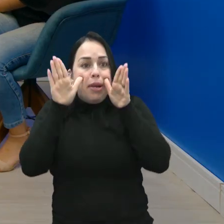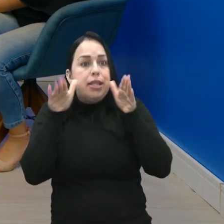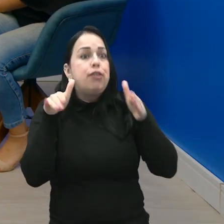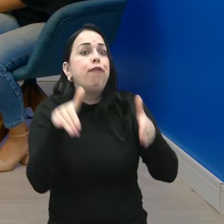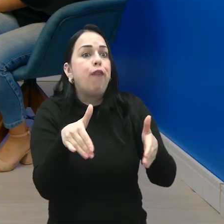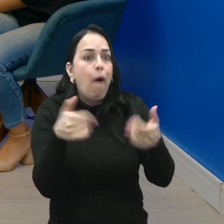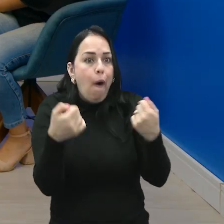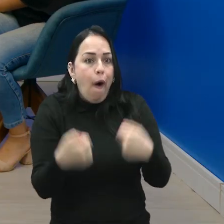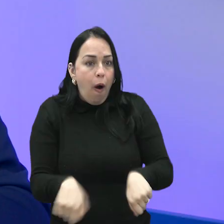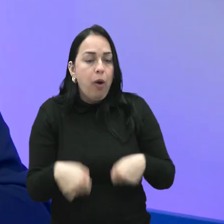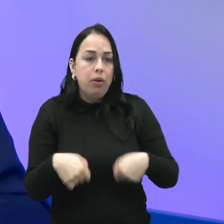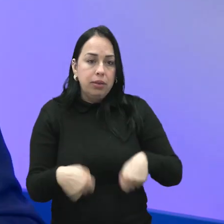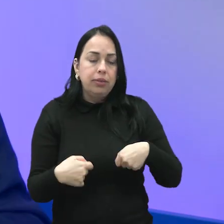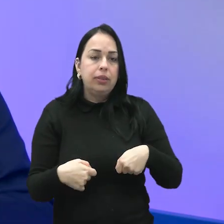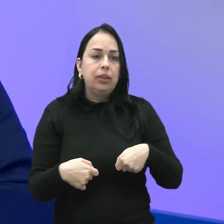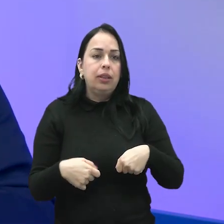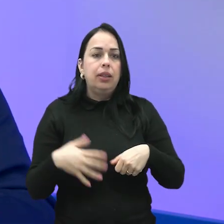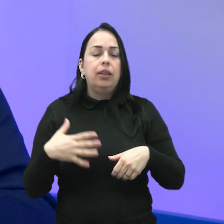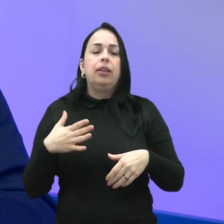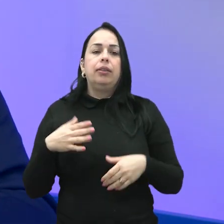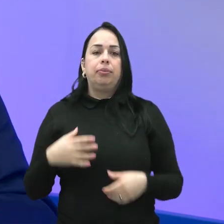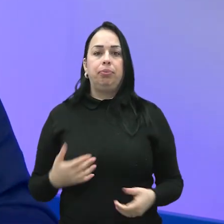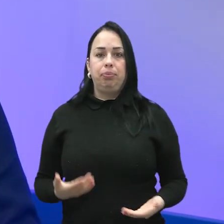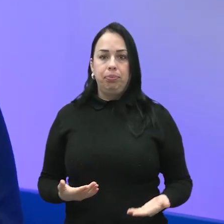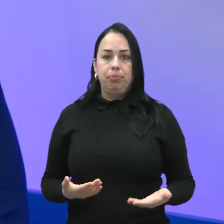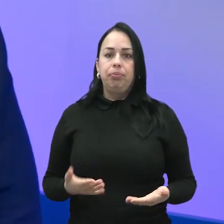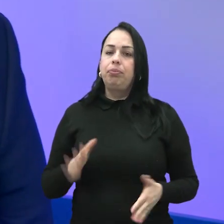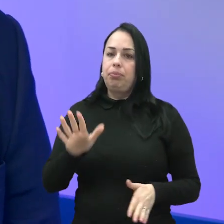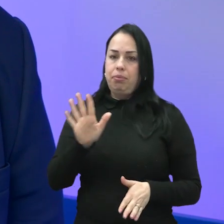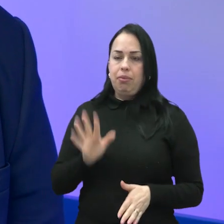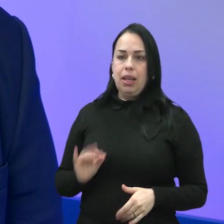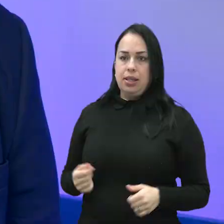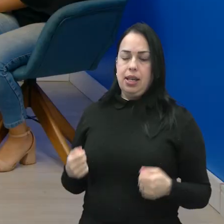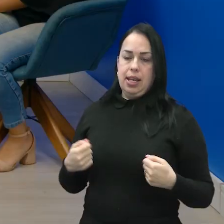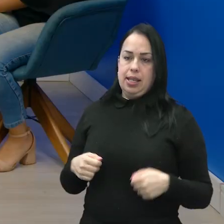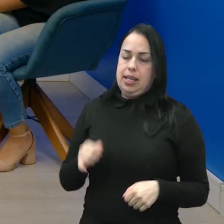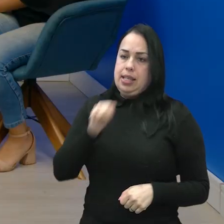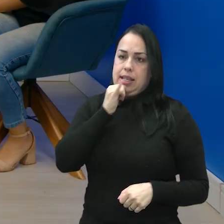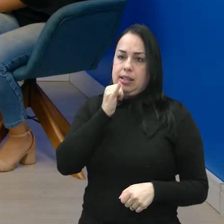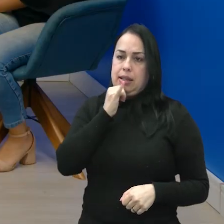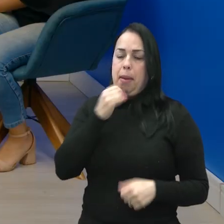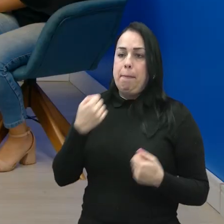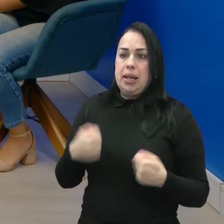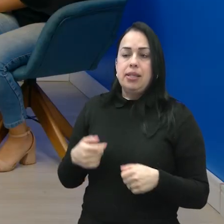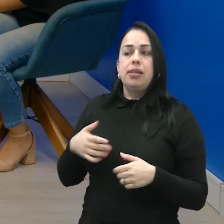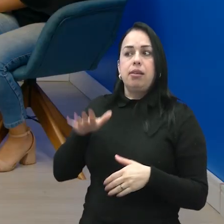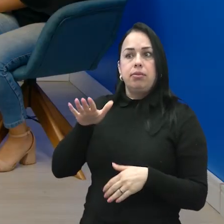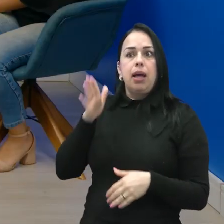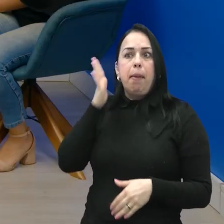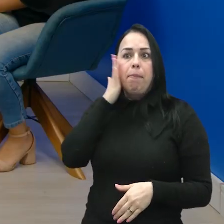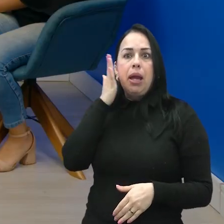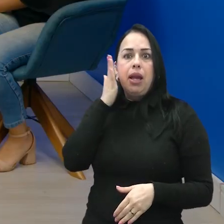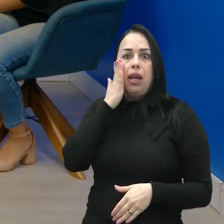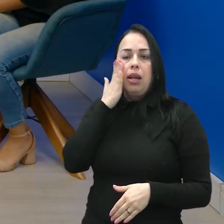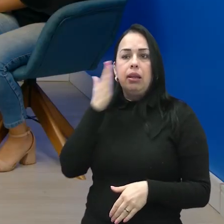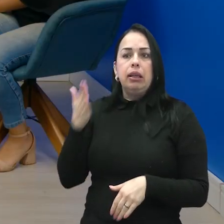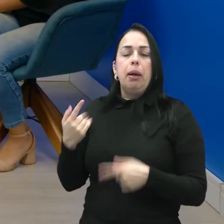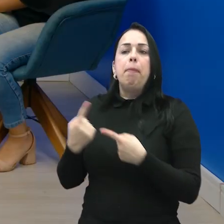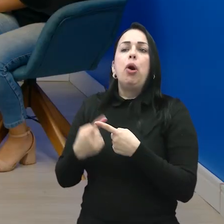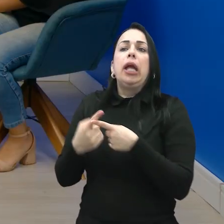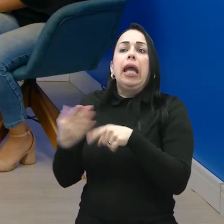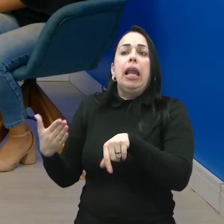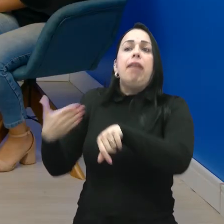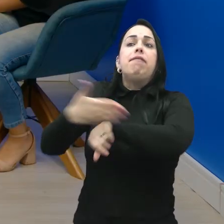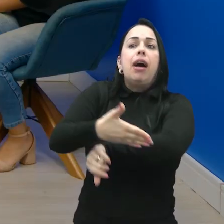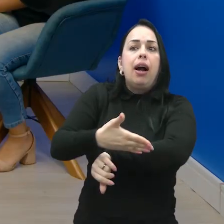foco. Ele não tem uma assertividade. É como se ele precisasse ser provocado de alguma forma, a ida